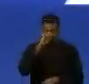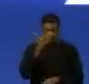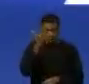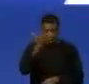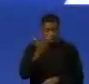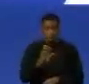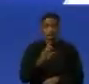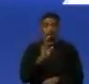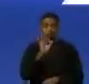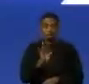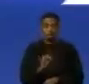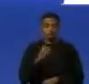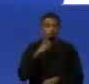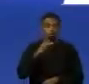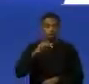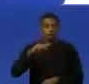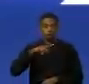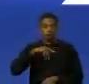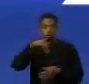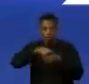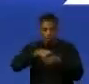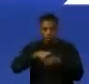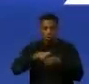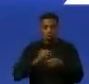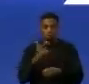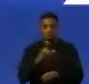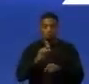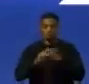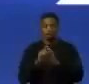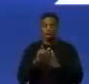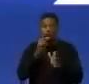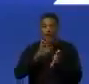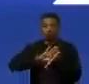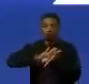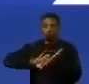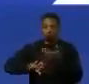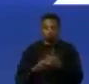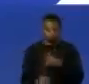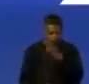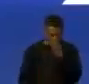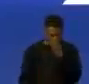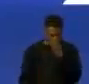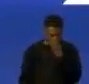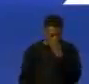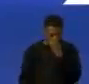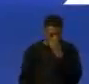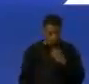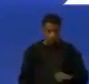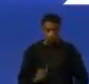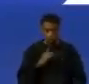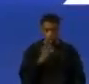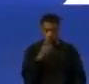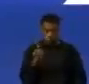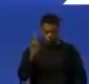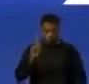grande concentração de sal do meio extracelular provoca a saída de água dentro delas. E, para a gente finalizar,